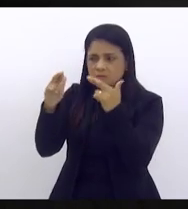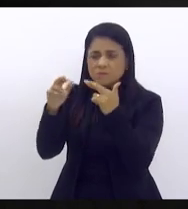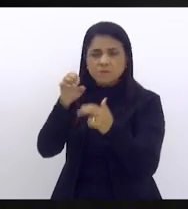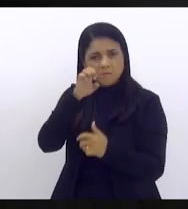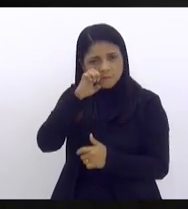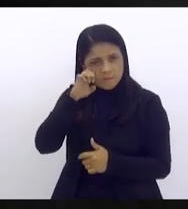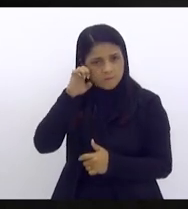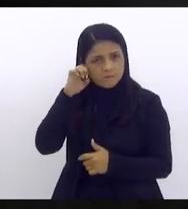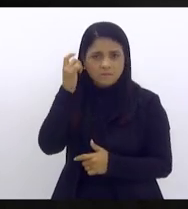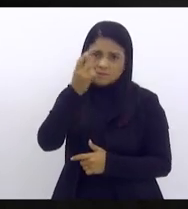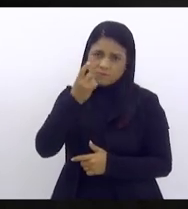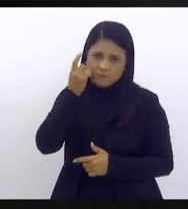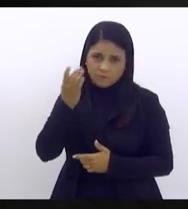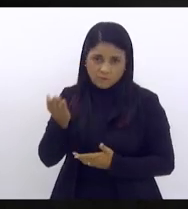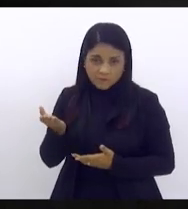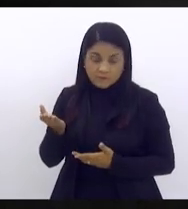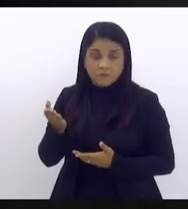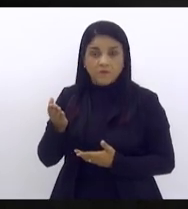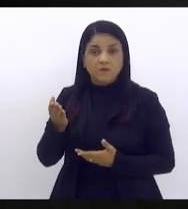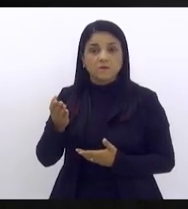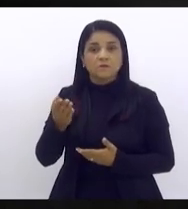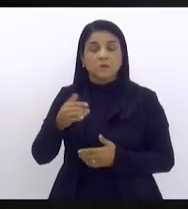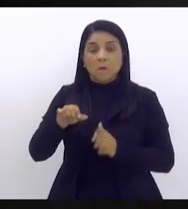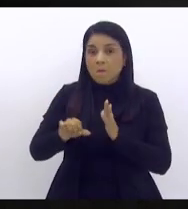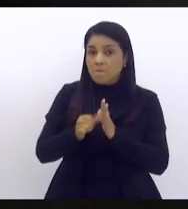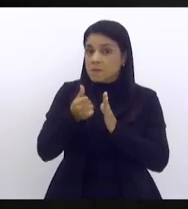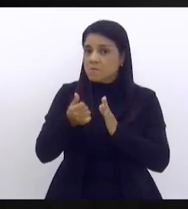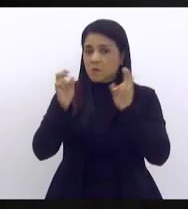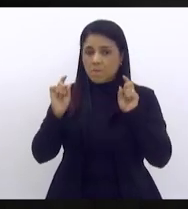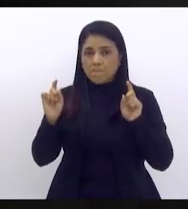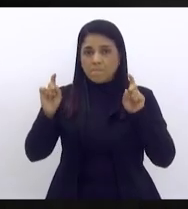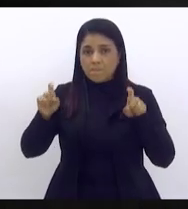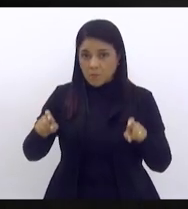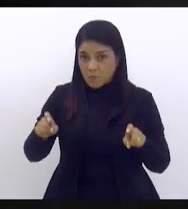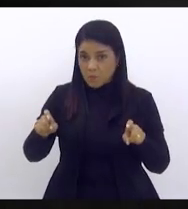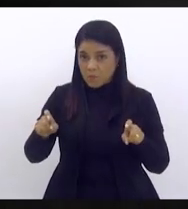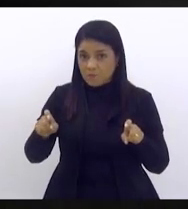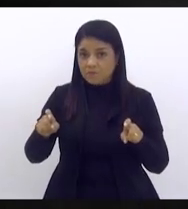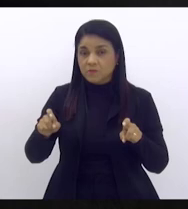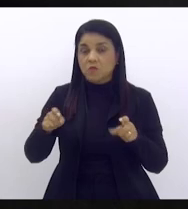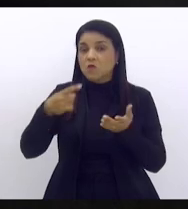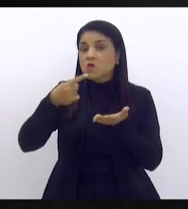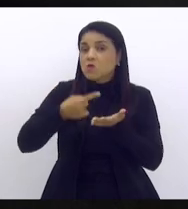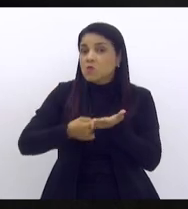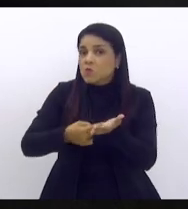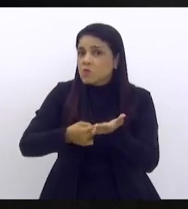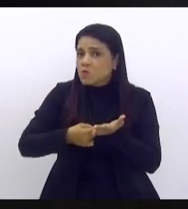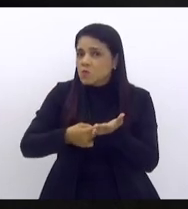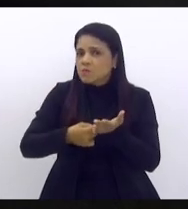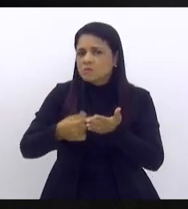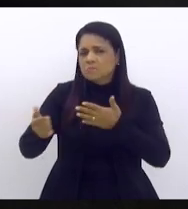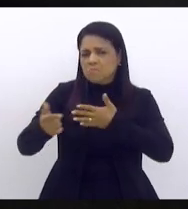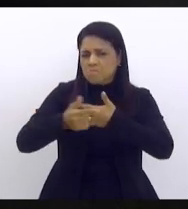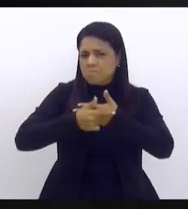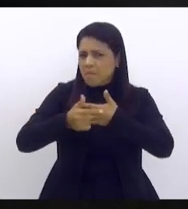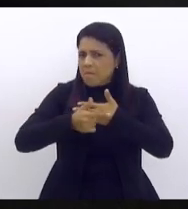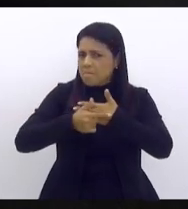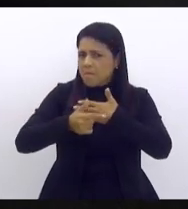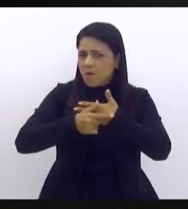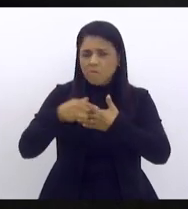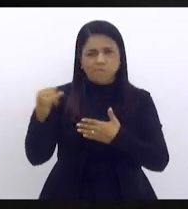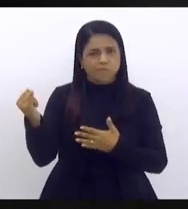Élica. Ela está aqui no seu primeiro mandato e cumprindo um papel muito importante nessa